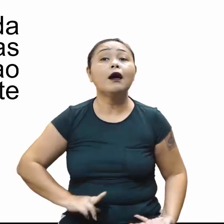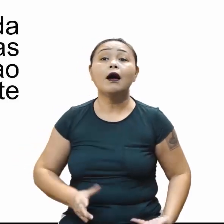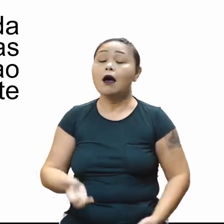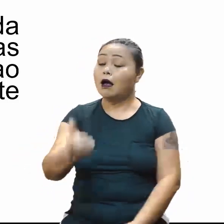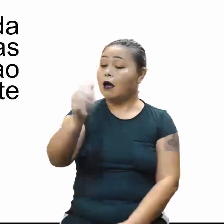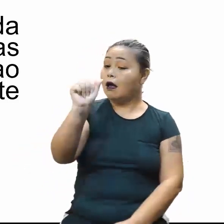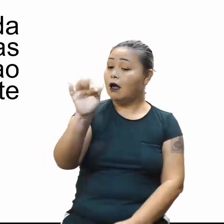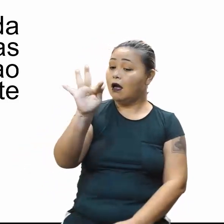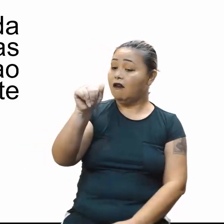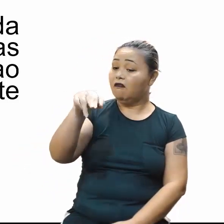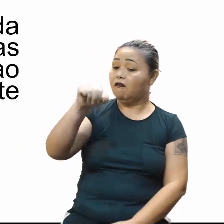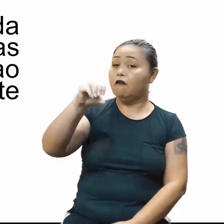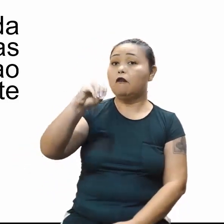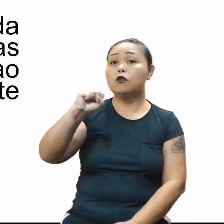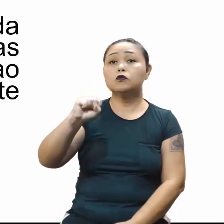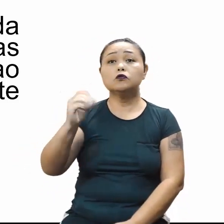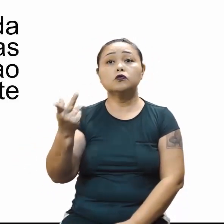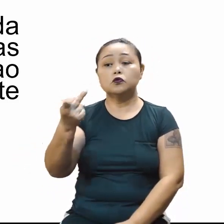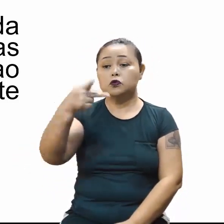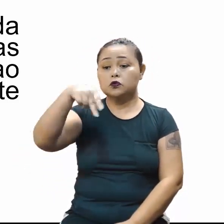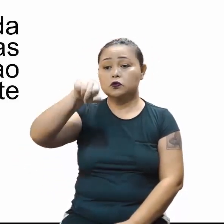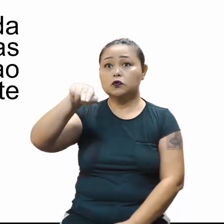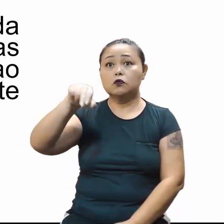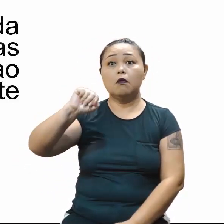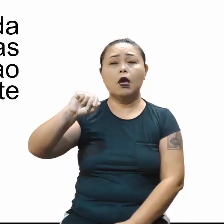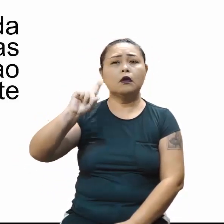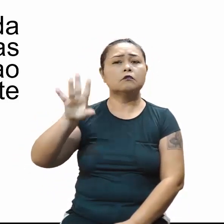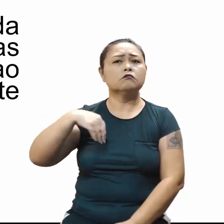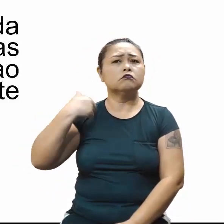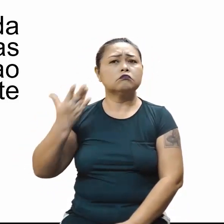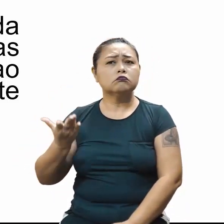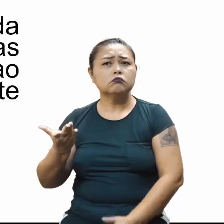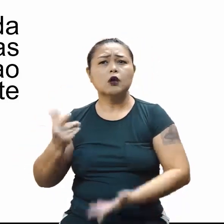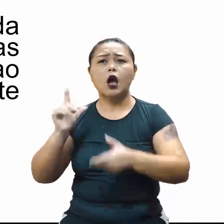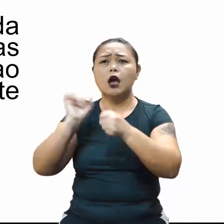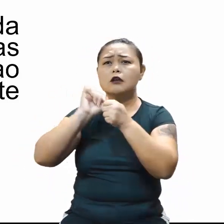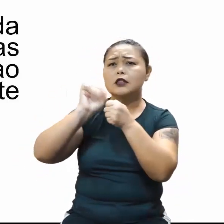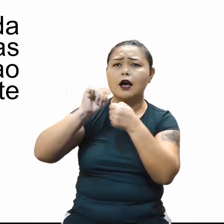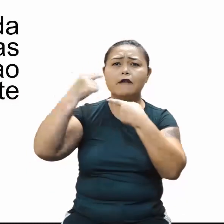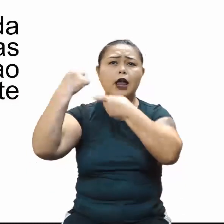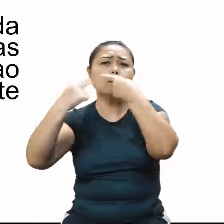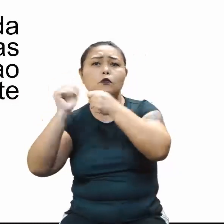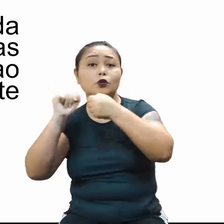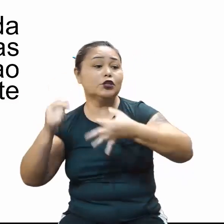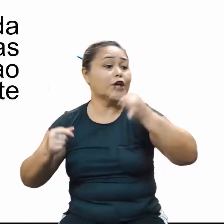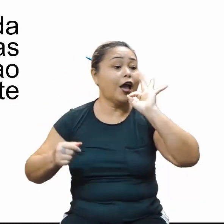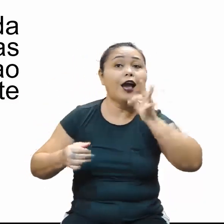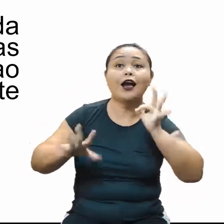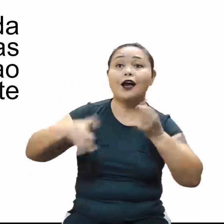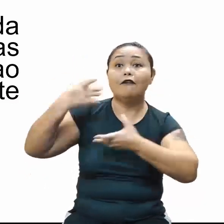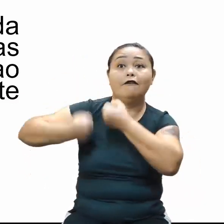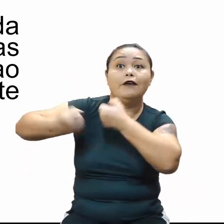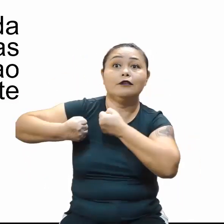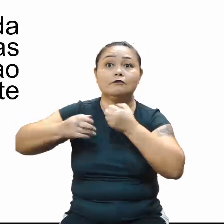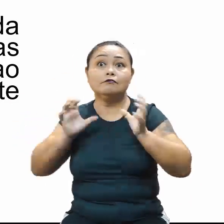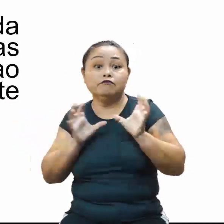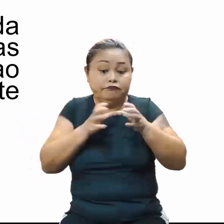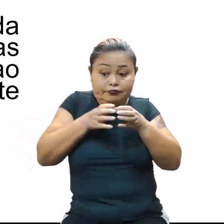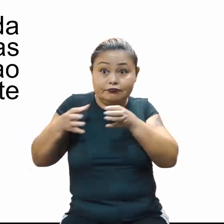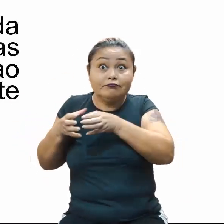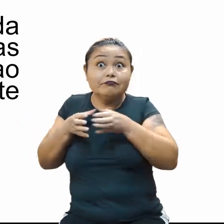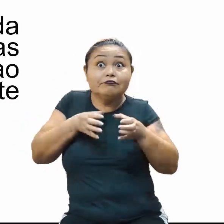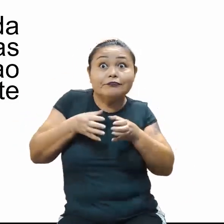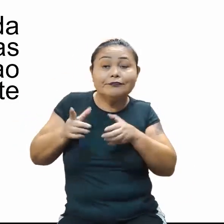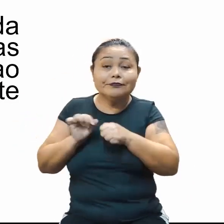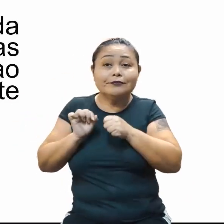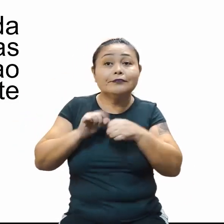Pena. Nós estávamos em plena política café com leite aqui no Brasil. Então, como